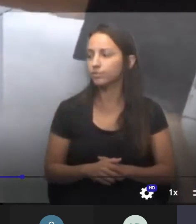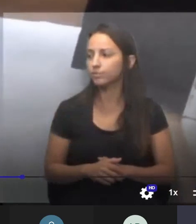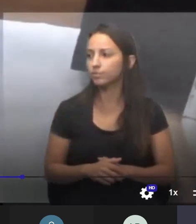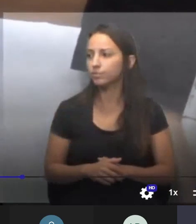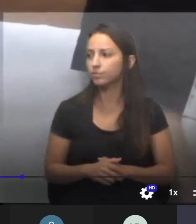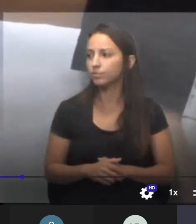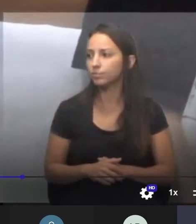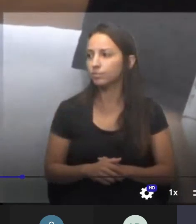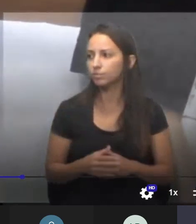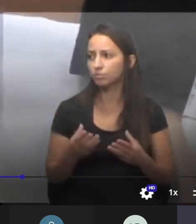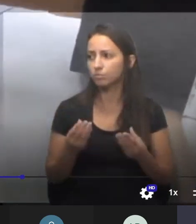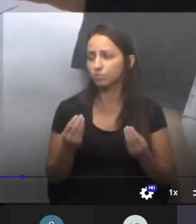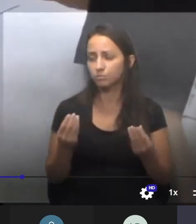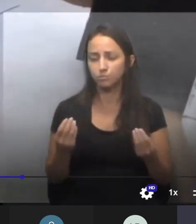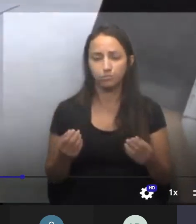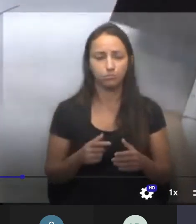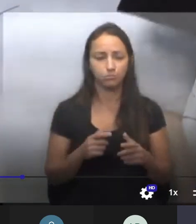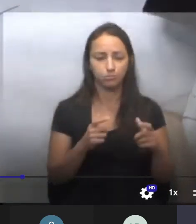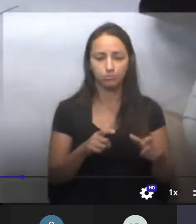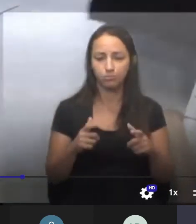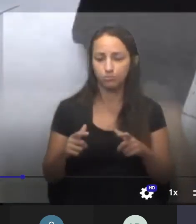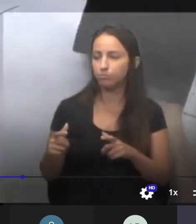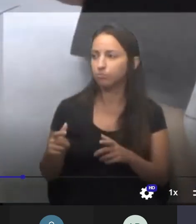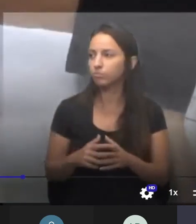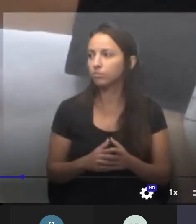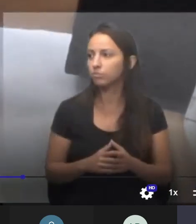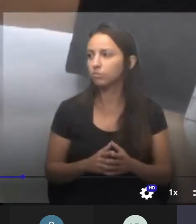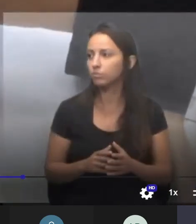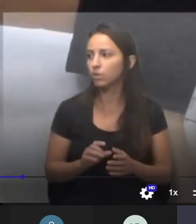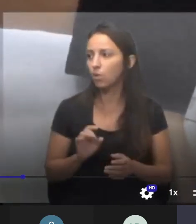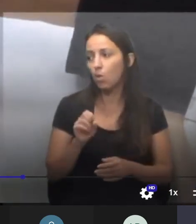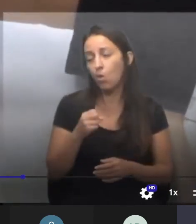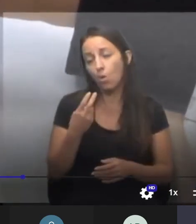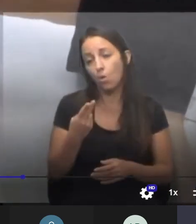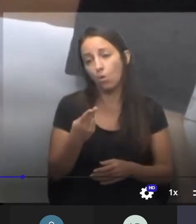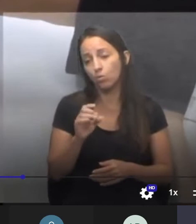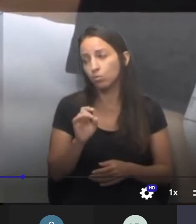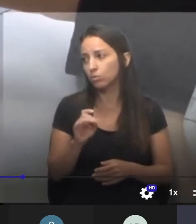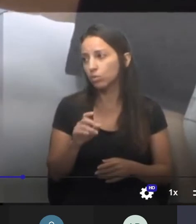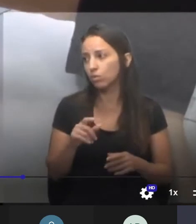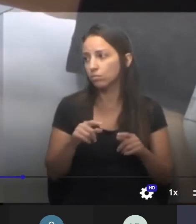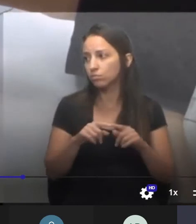que pode ocupar muita parte, ou então não, ser só para cá,